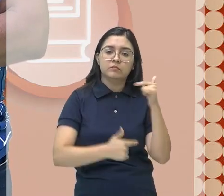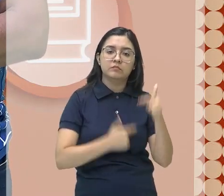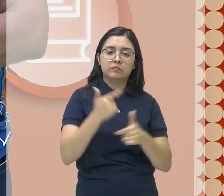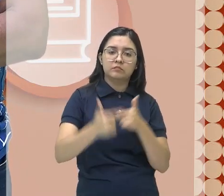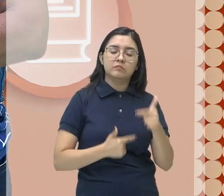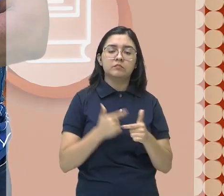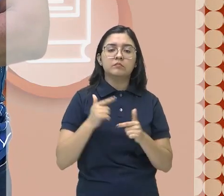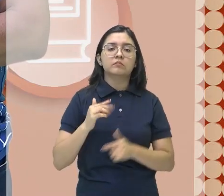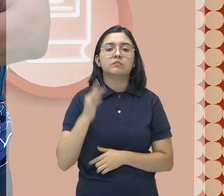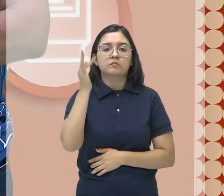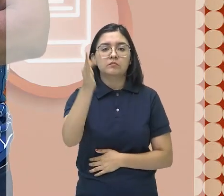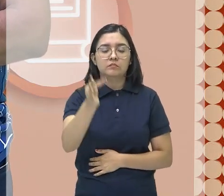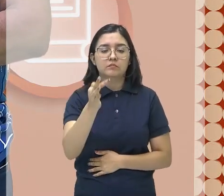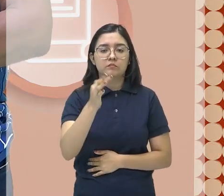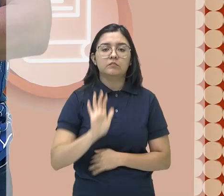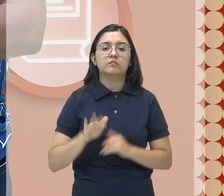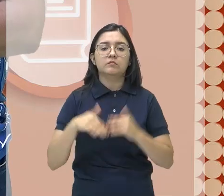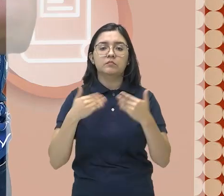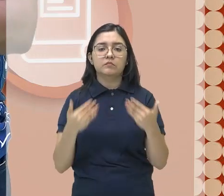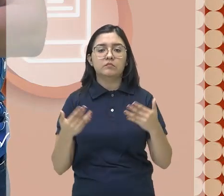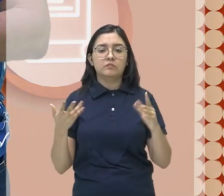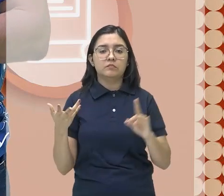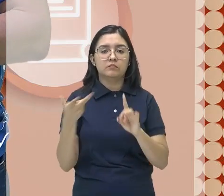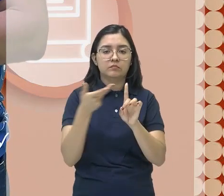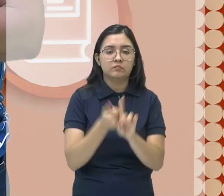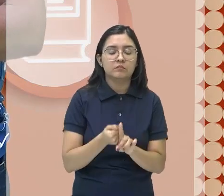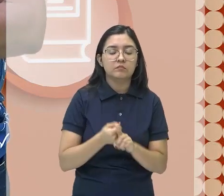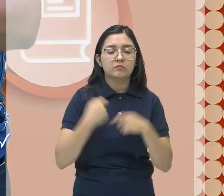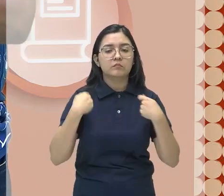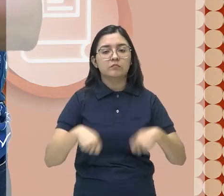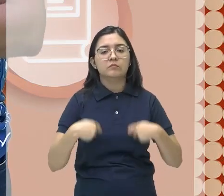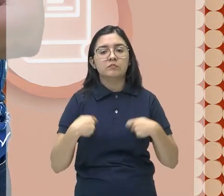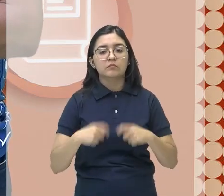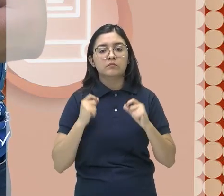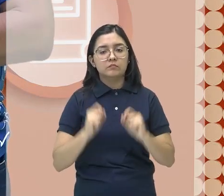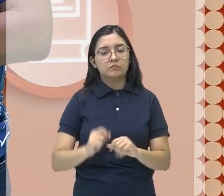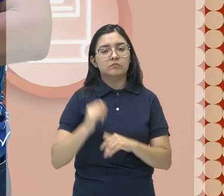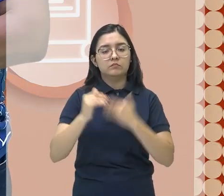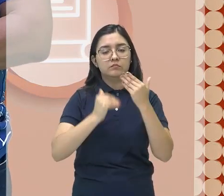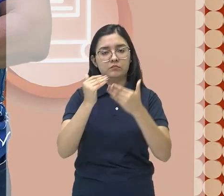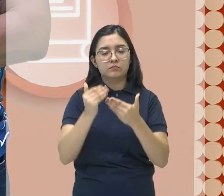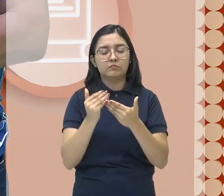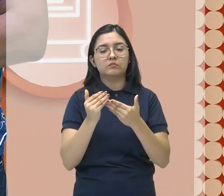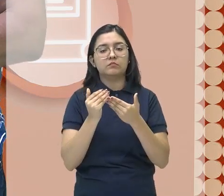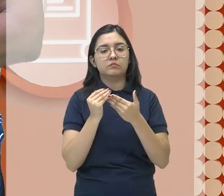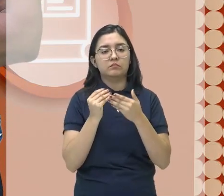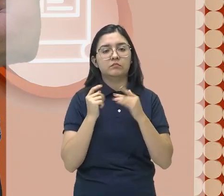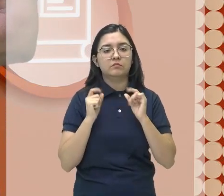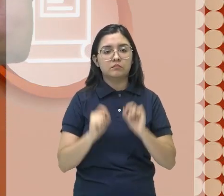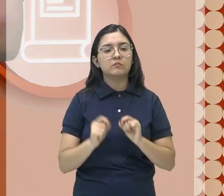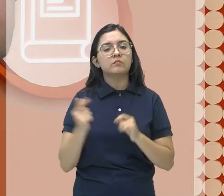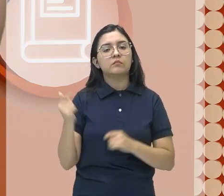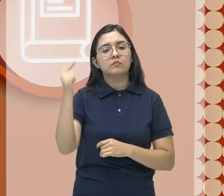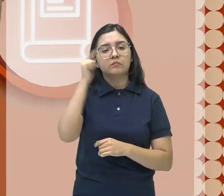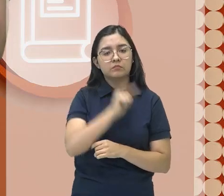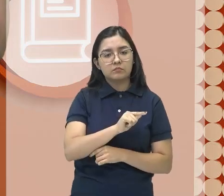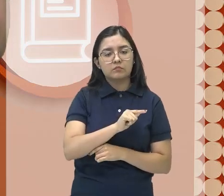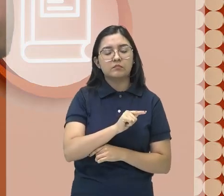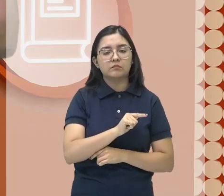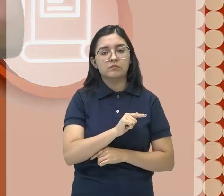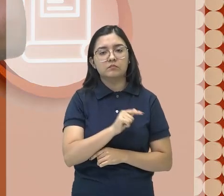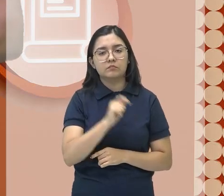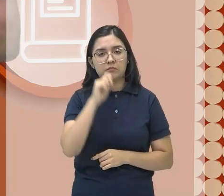futuro, né? Quais são as habilidades que precisam ser desenvolvidas para conseguir dar